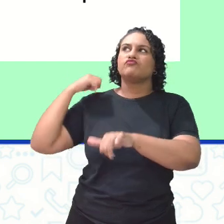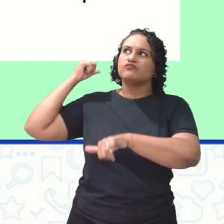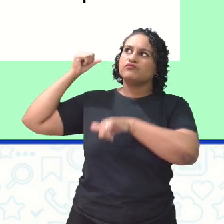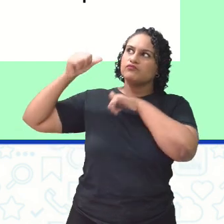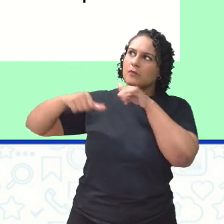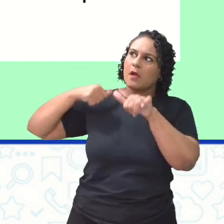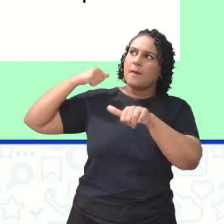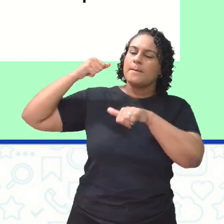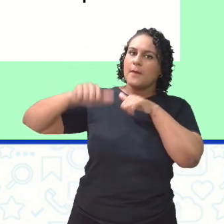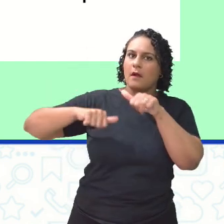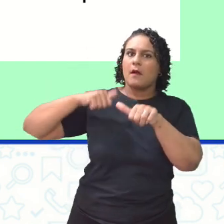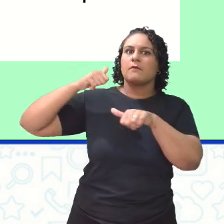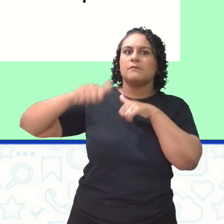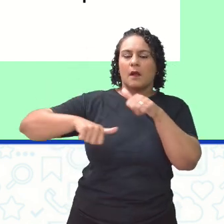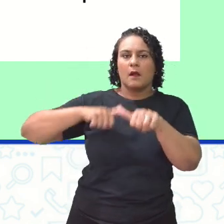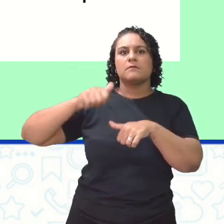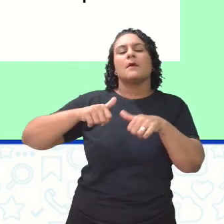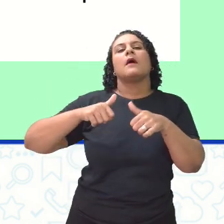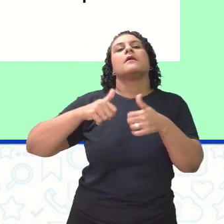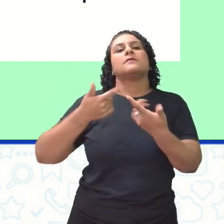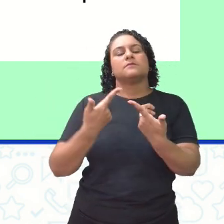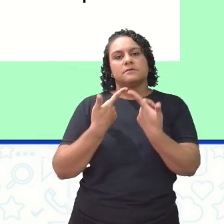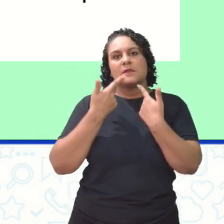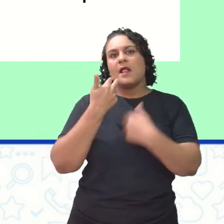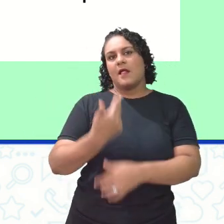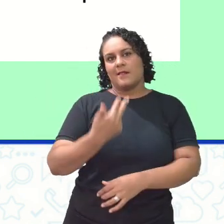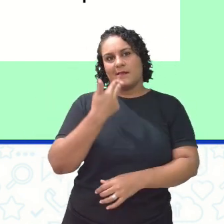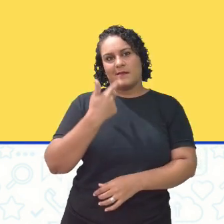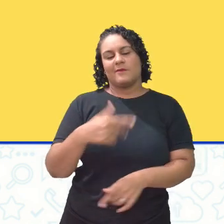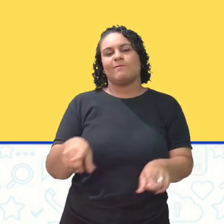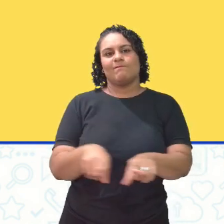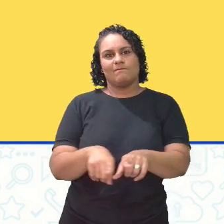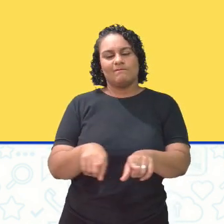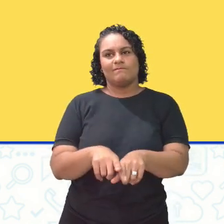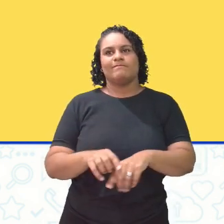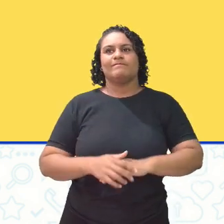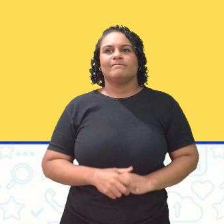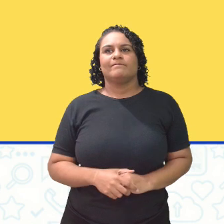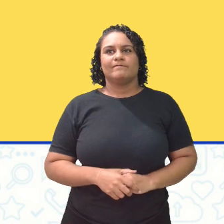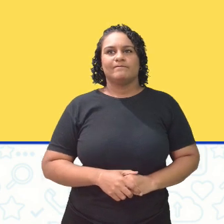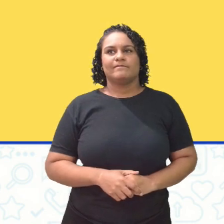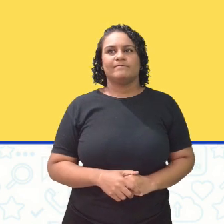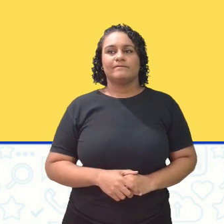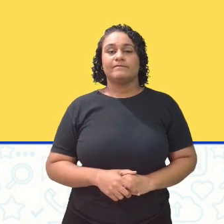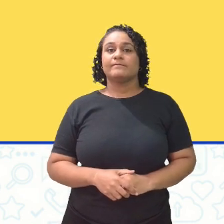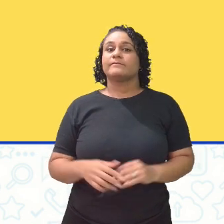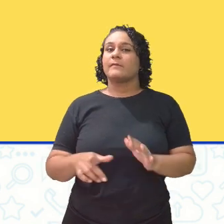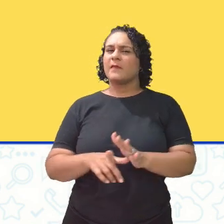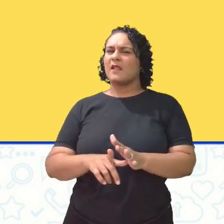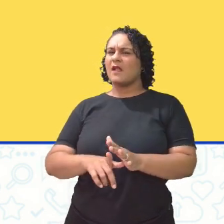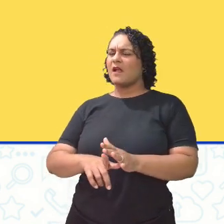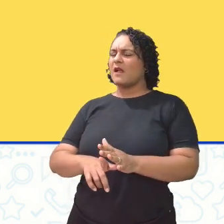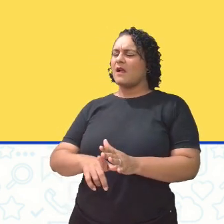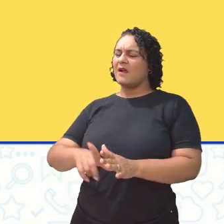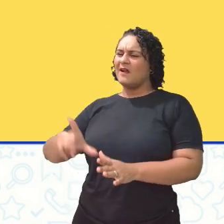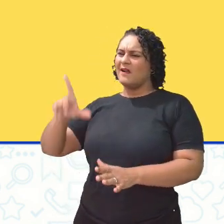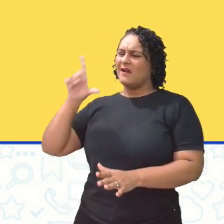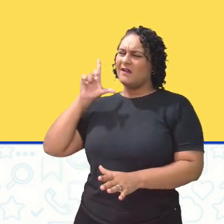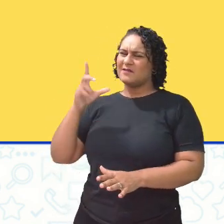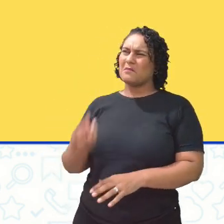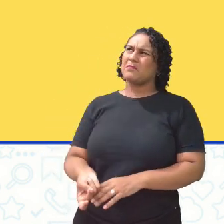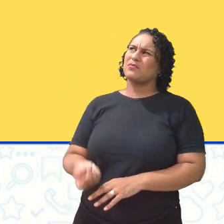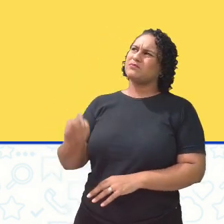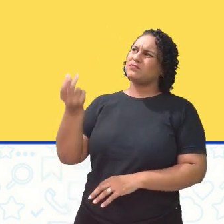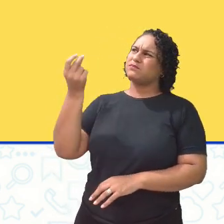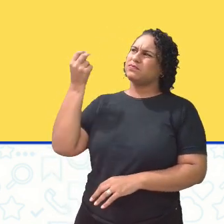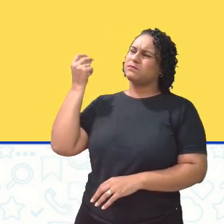passaram e houve mudança, não é? Também na nossa língua portuguesa. E aí antes, não é? Lá muito atrás,